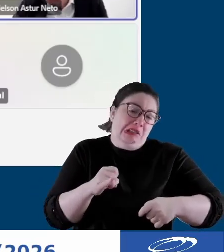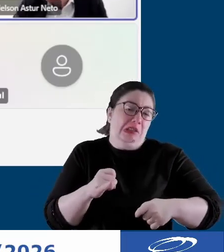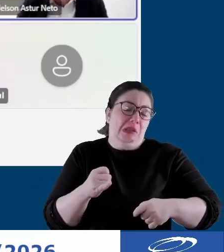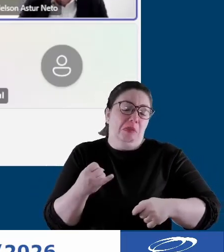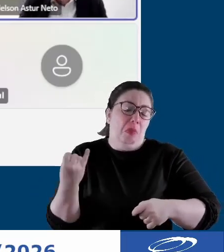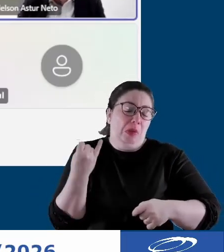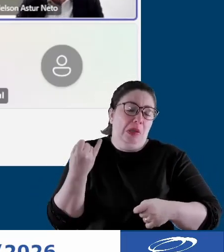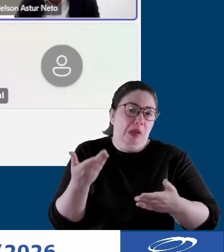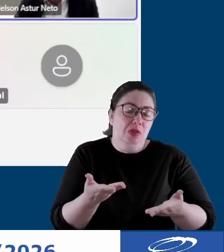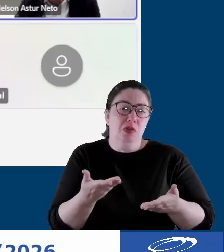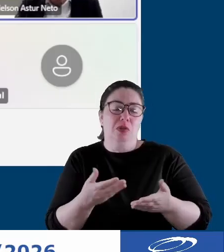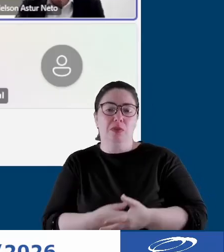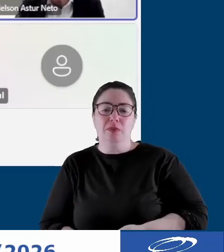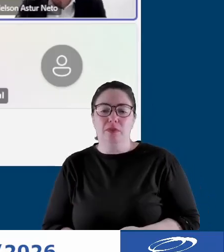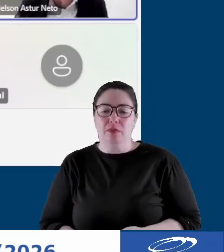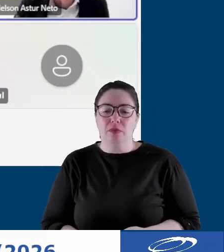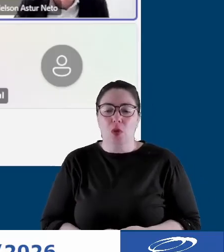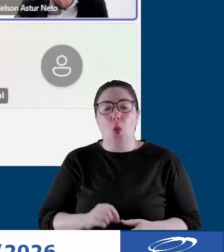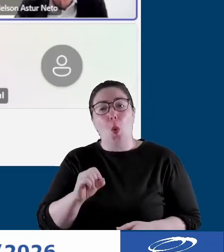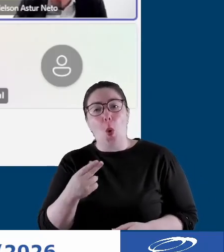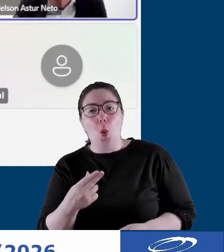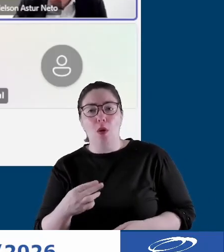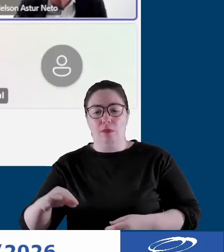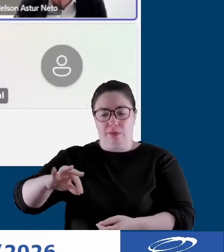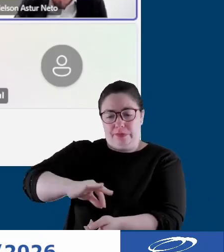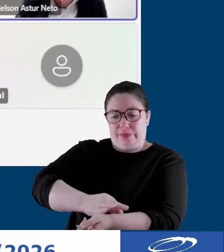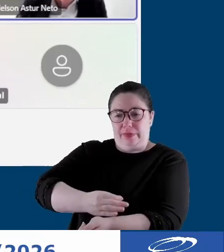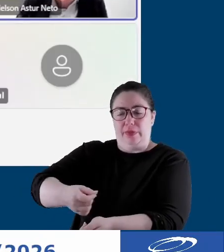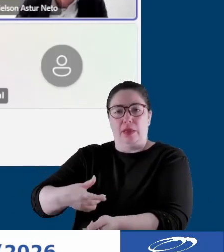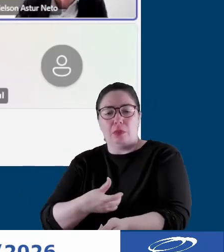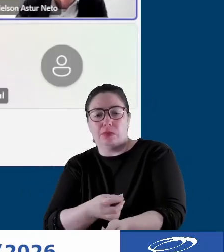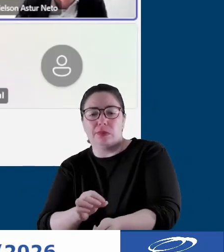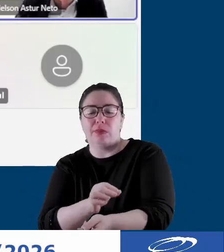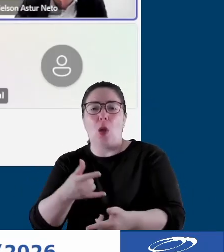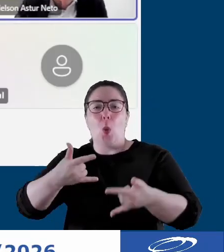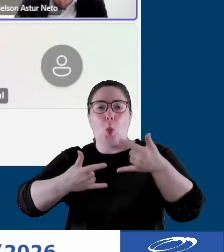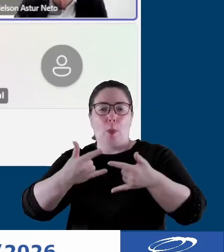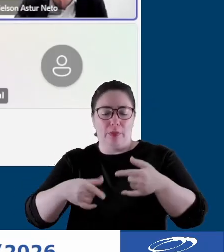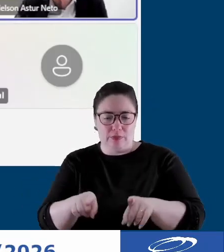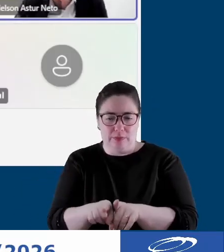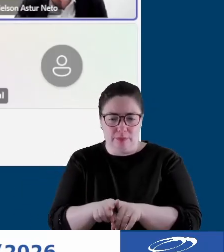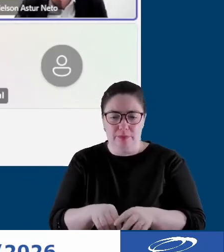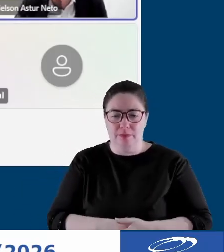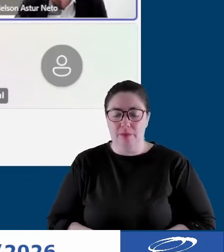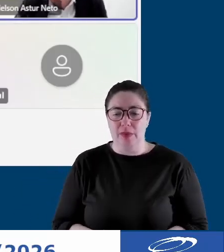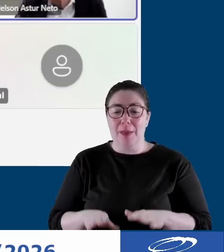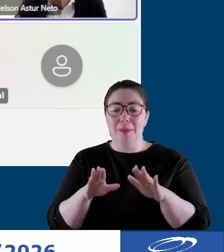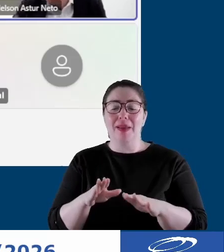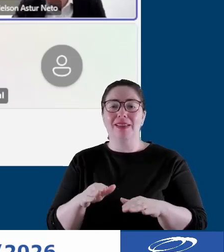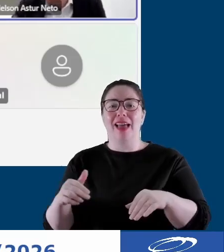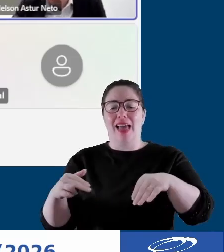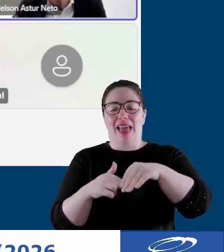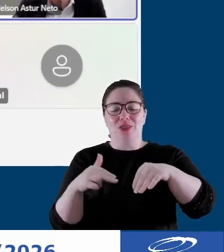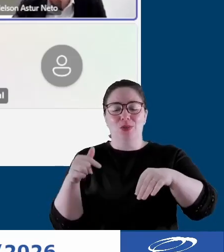ou seja mesmo por navegação no centro cirúrgico. A ressonância é o padrão ouro, com uma sensitividade, uma